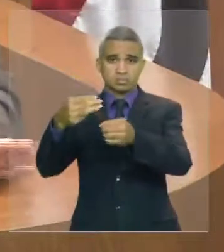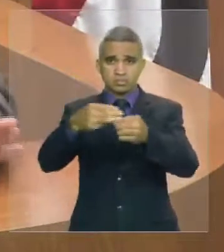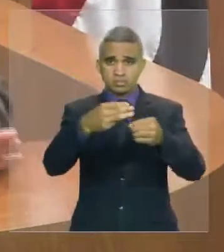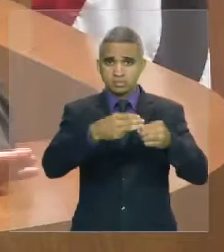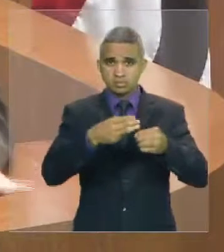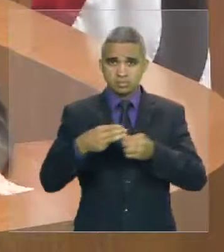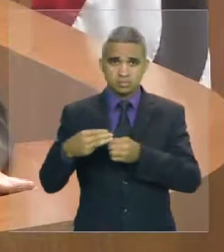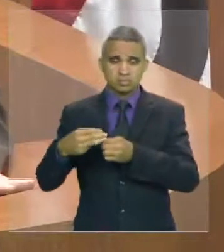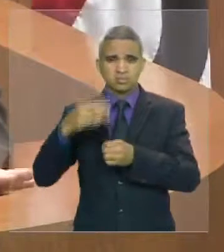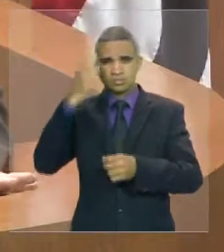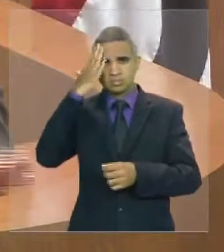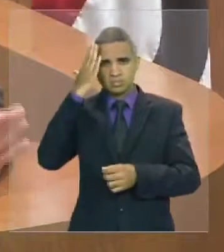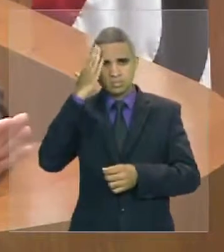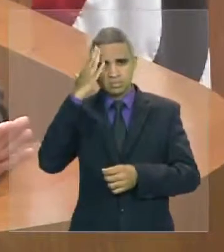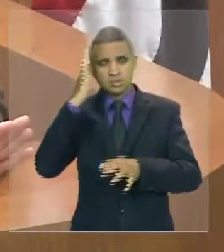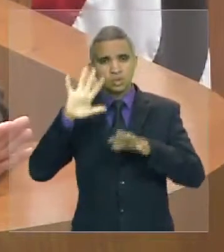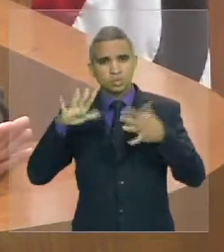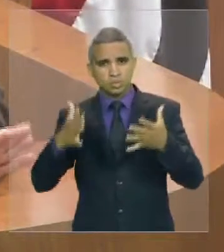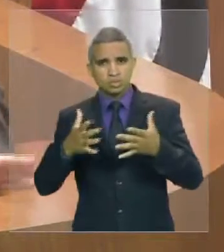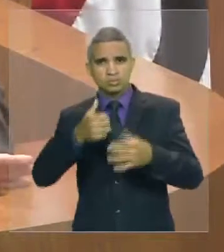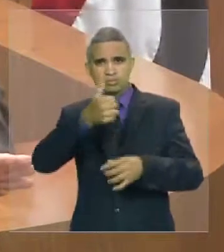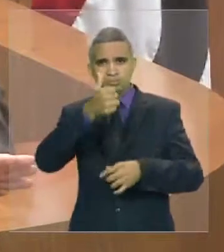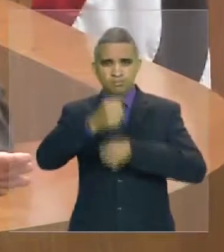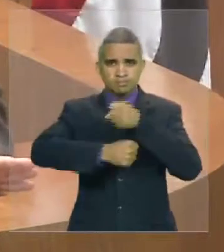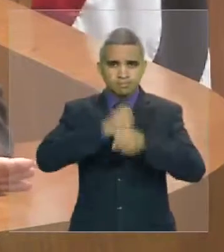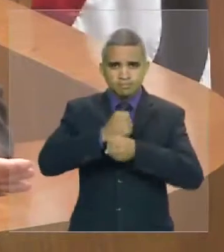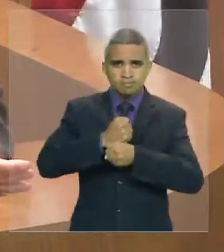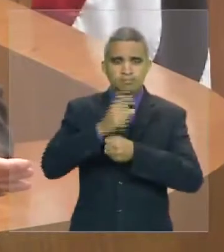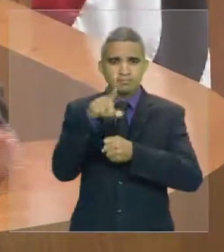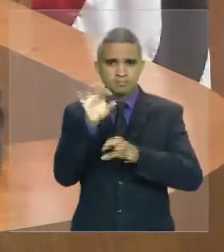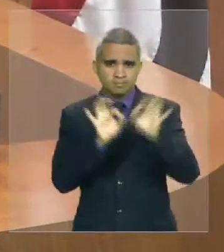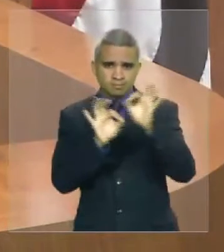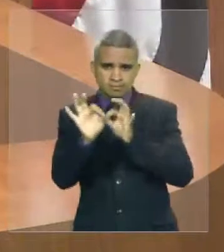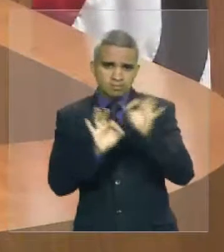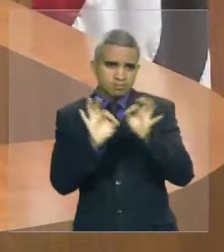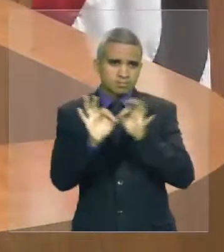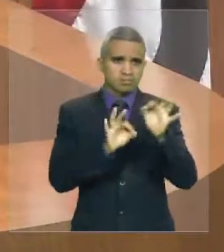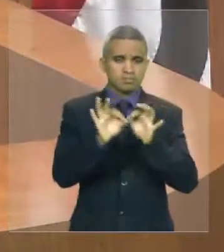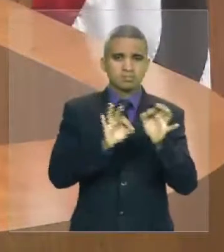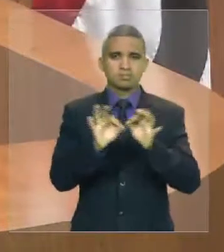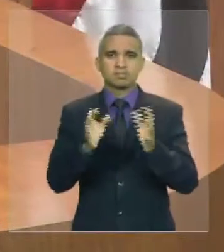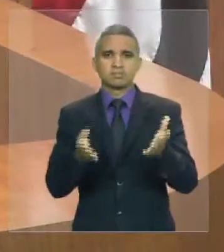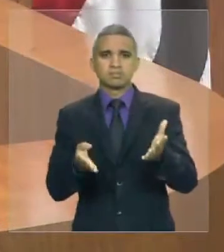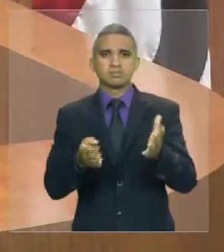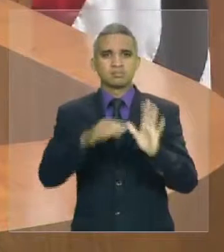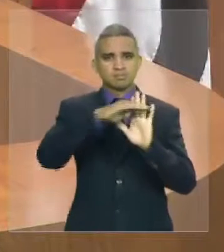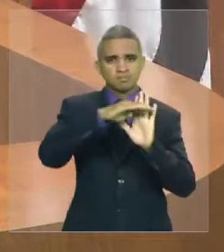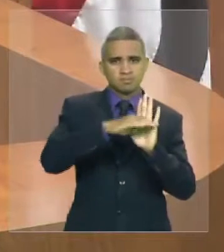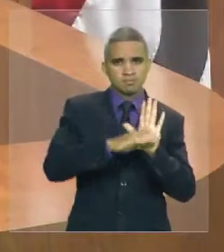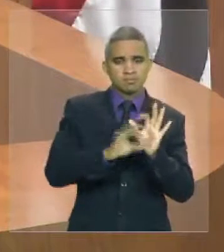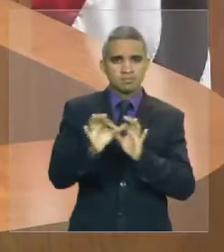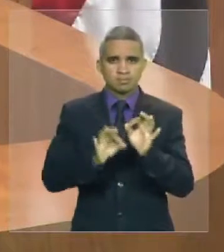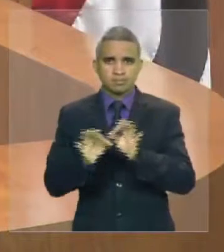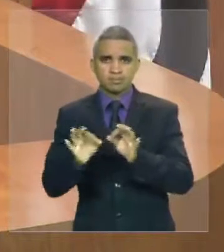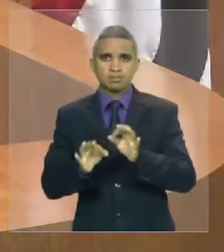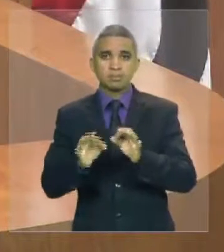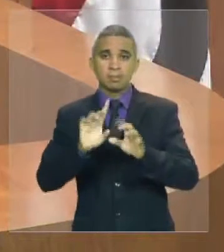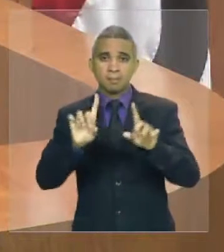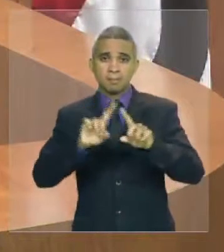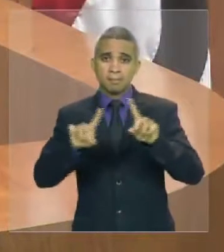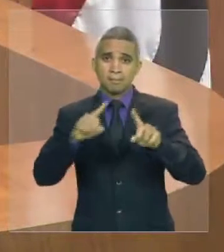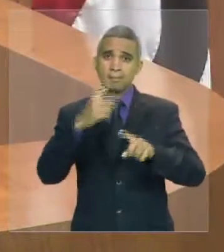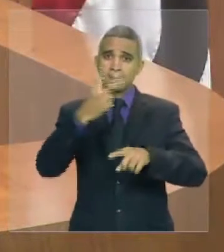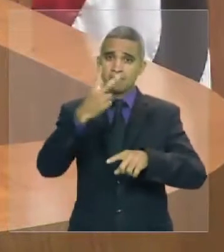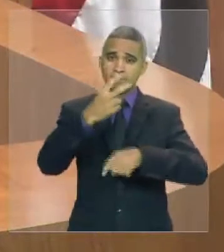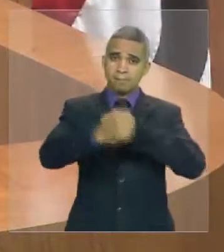a gente entra no primeiro ano é para ajeitar a casa. No segundo ano tem que começar a inaugurar as grandes